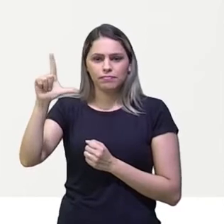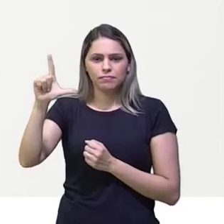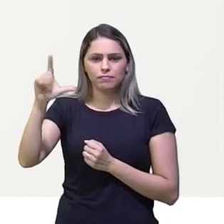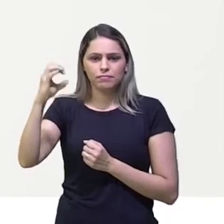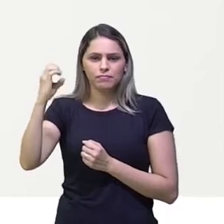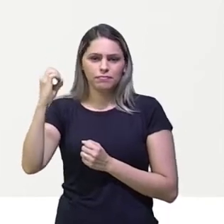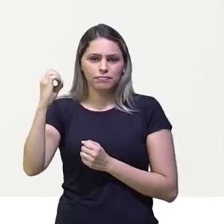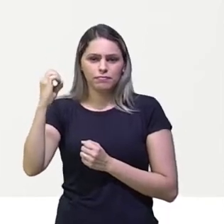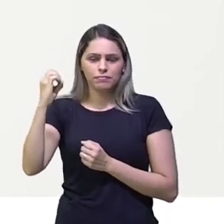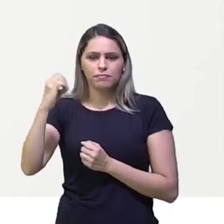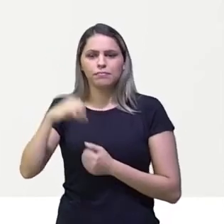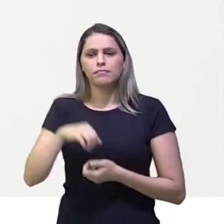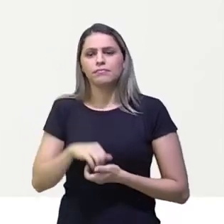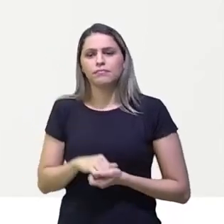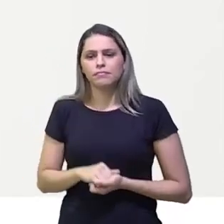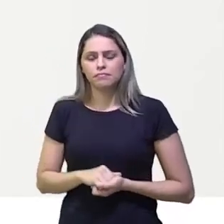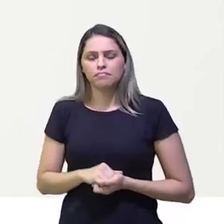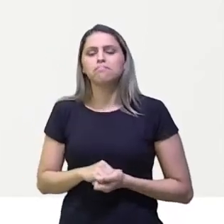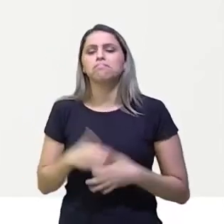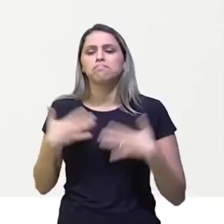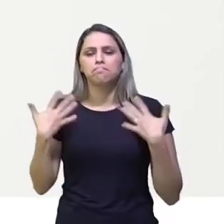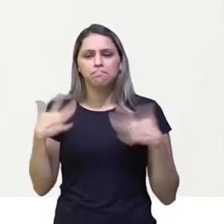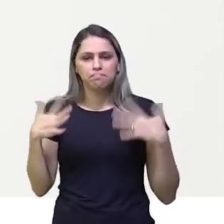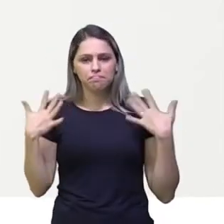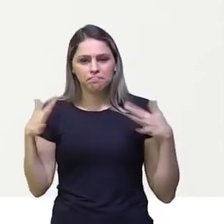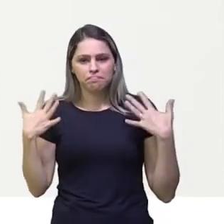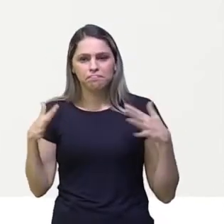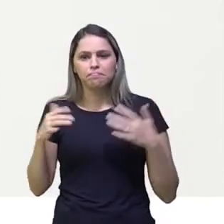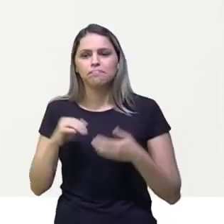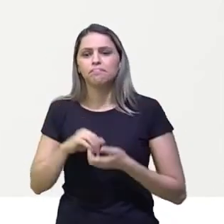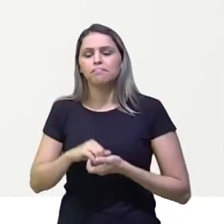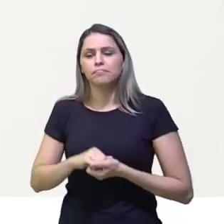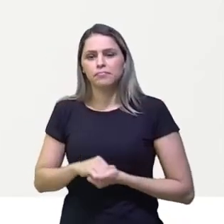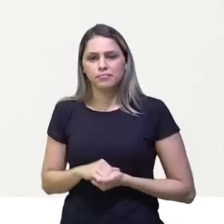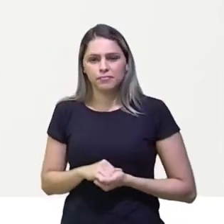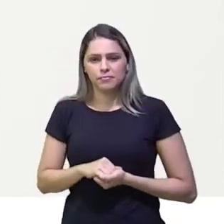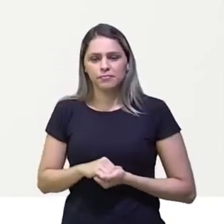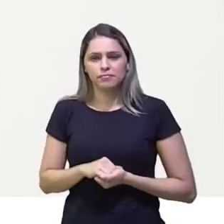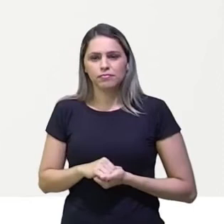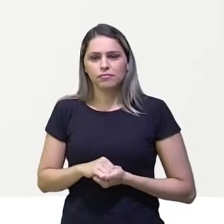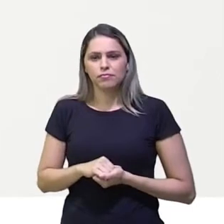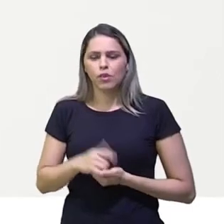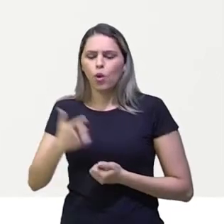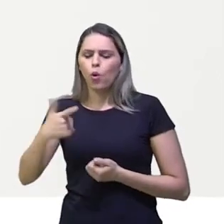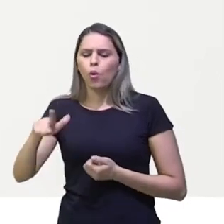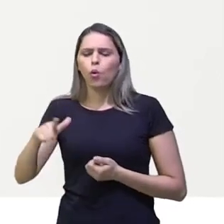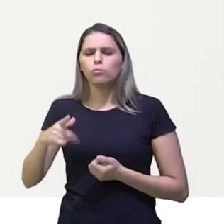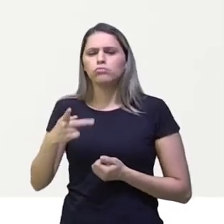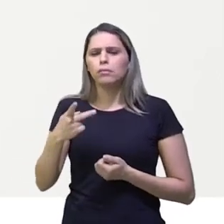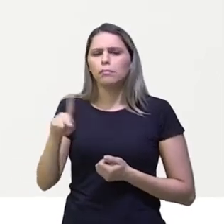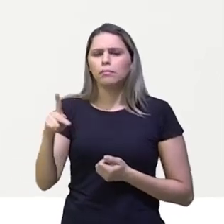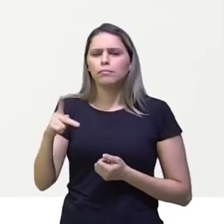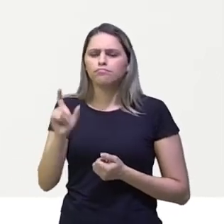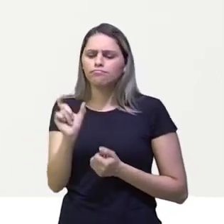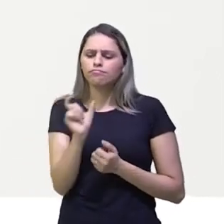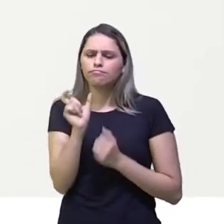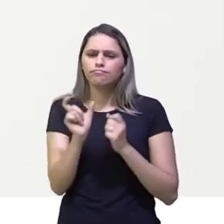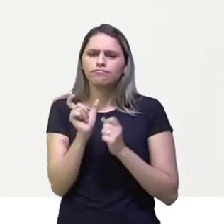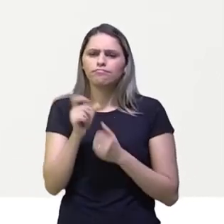Talo. Muito bem, talo. Vamos mais uma palavra, eu acho que cabe aqui mais